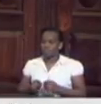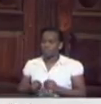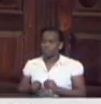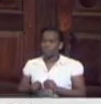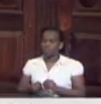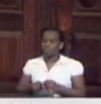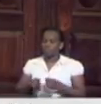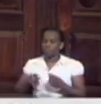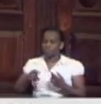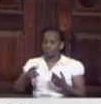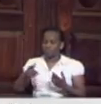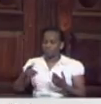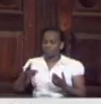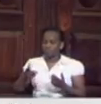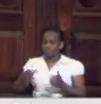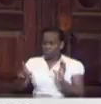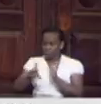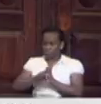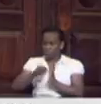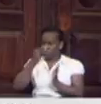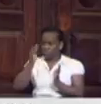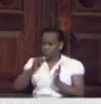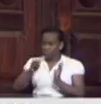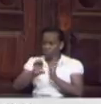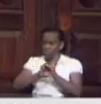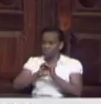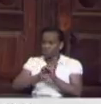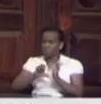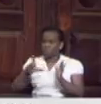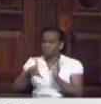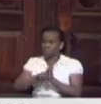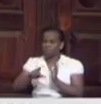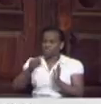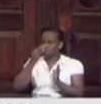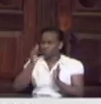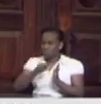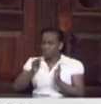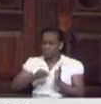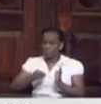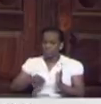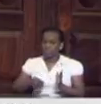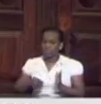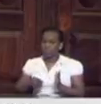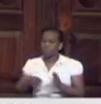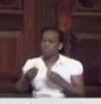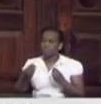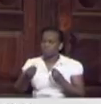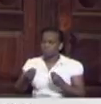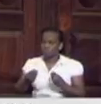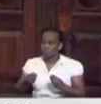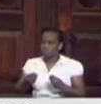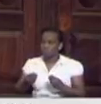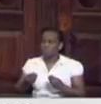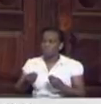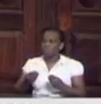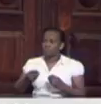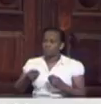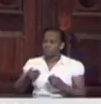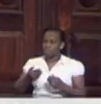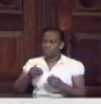da violação à Constituição, para que